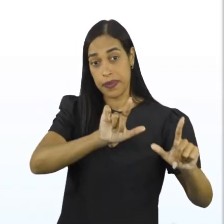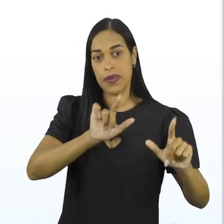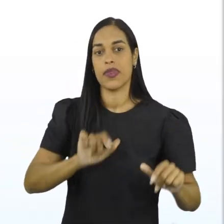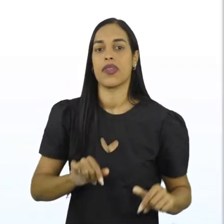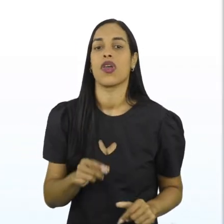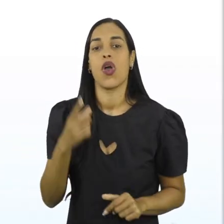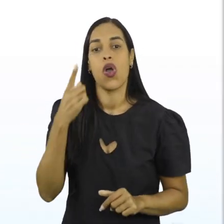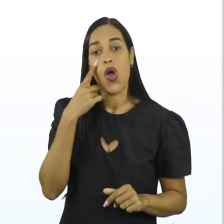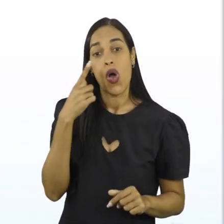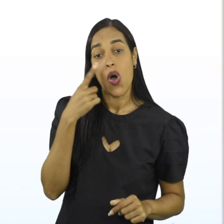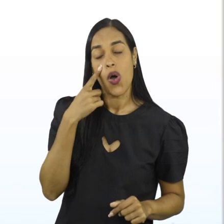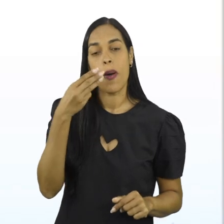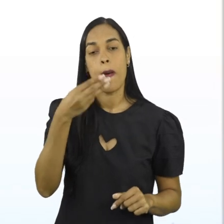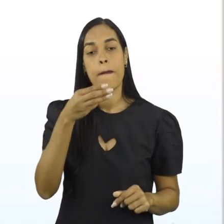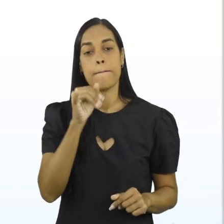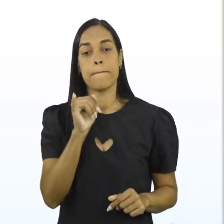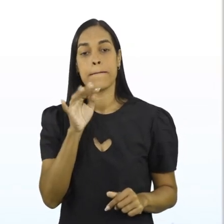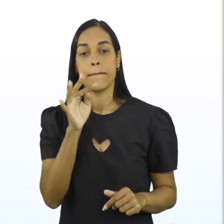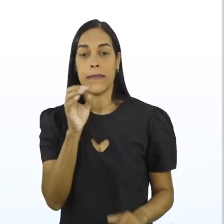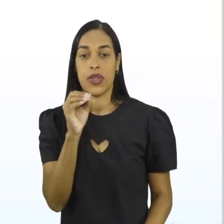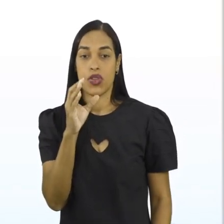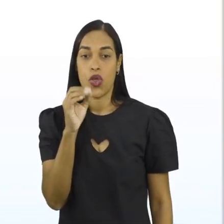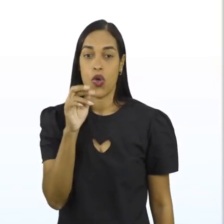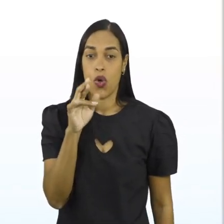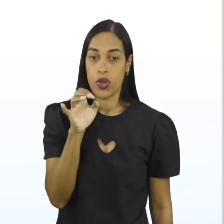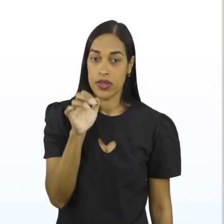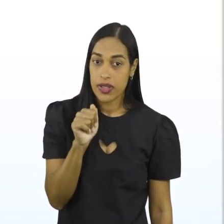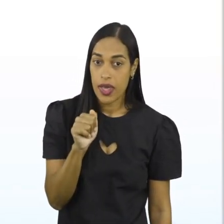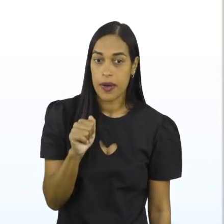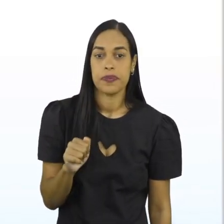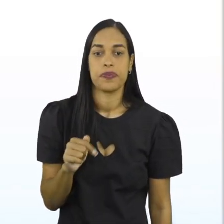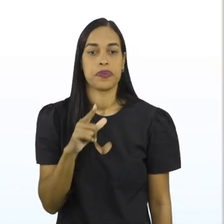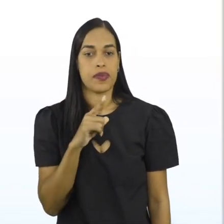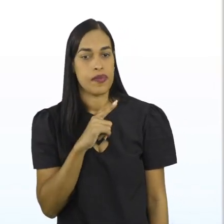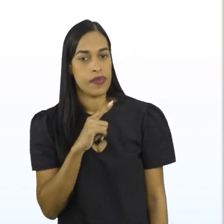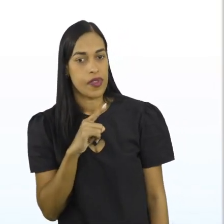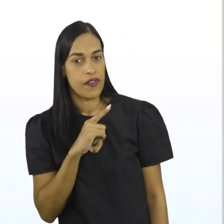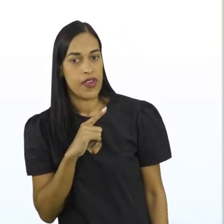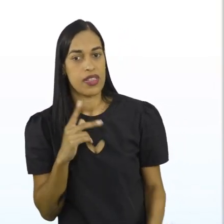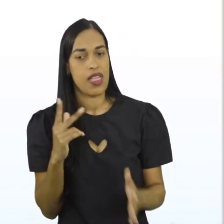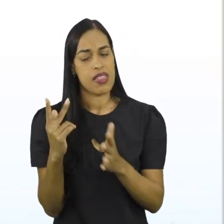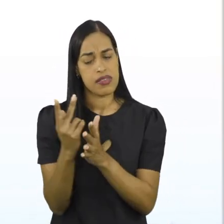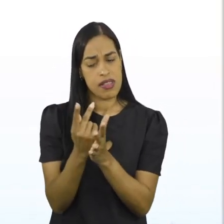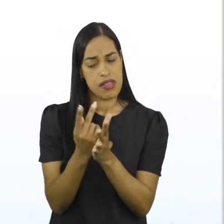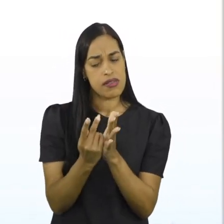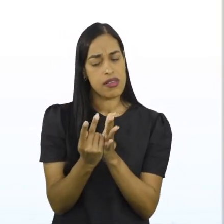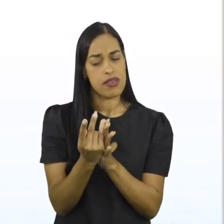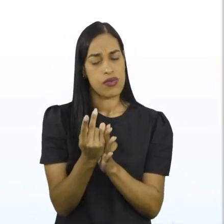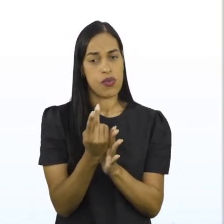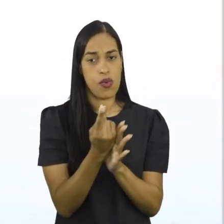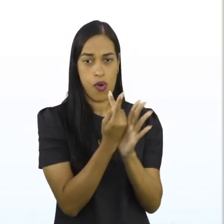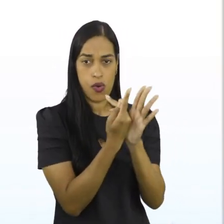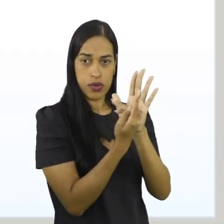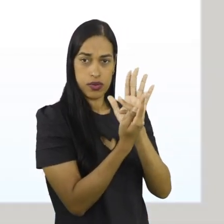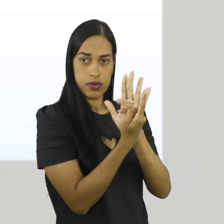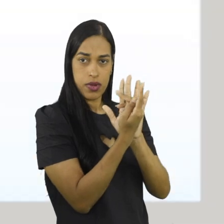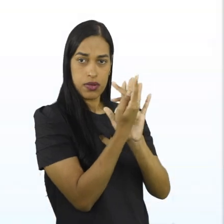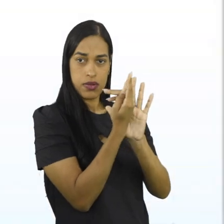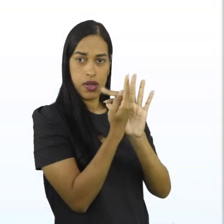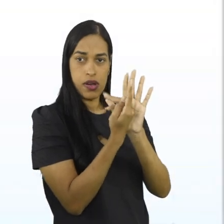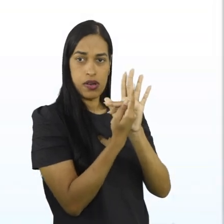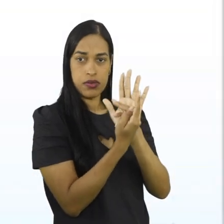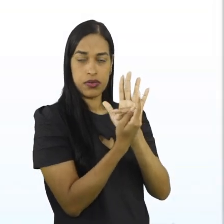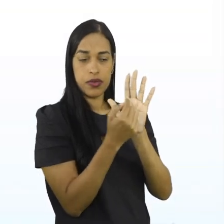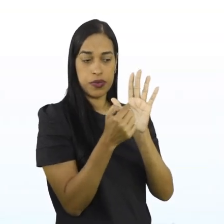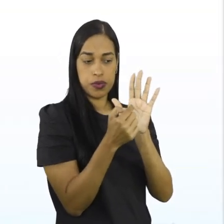Quando pega a mitocôndria, eu preciso que a mitocôndria vai ter mais ou menos esse desenhozinho aqui. Ó, a gente